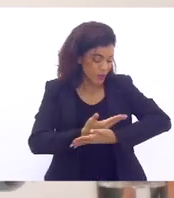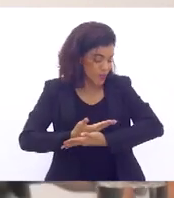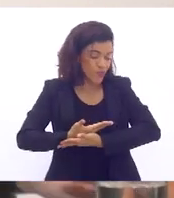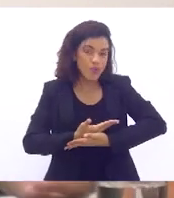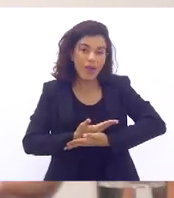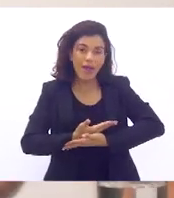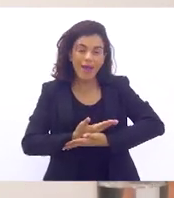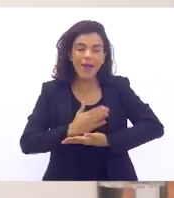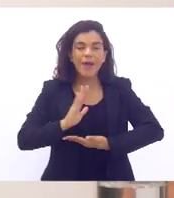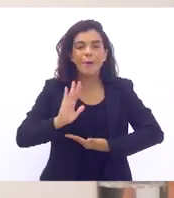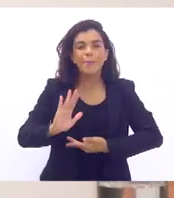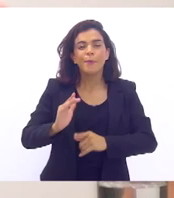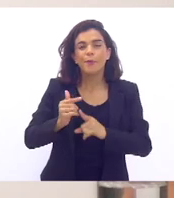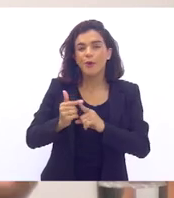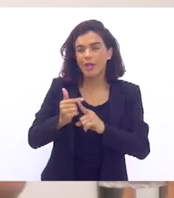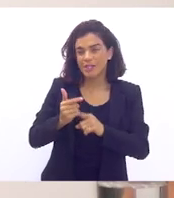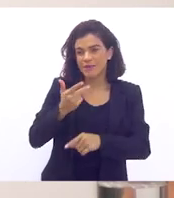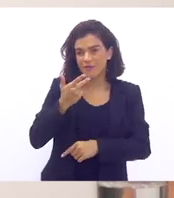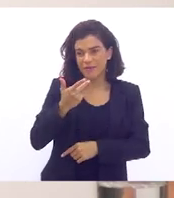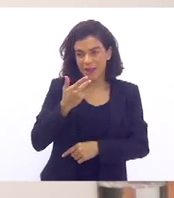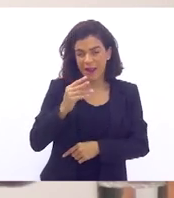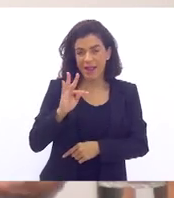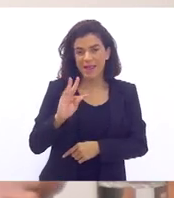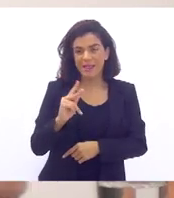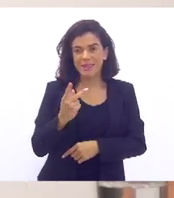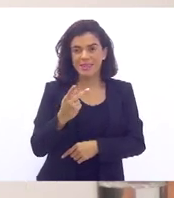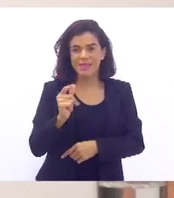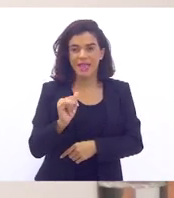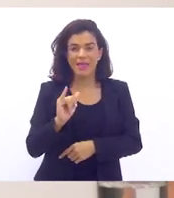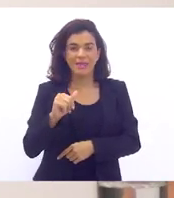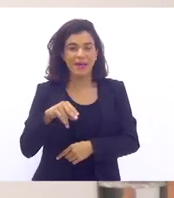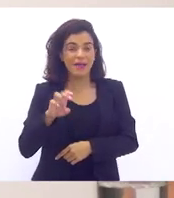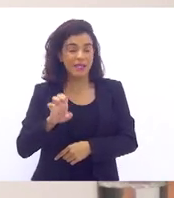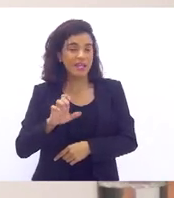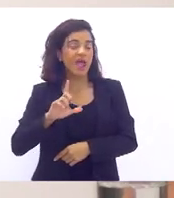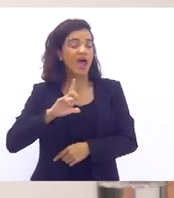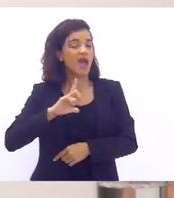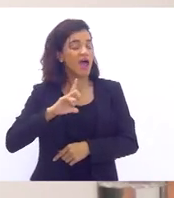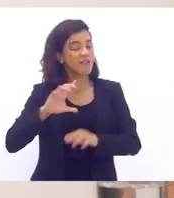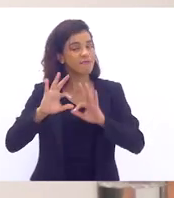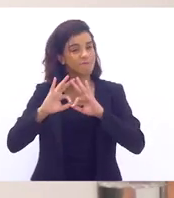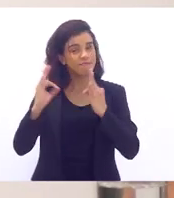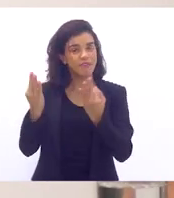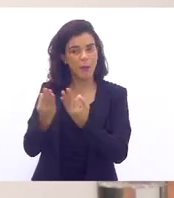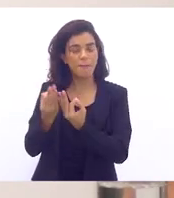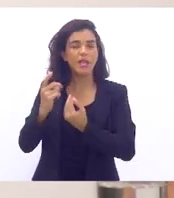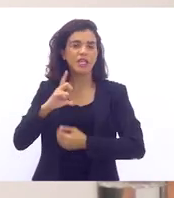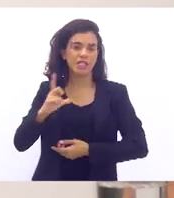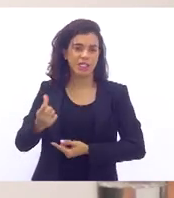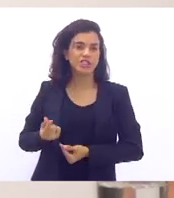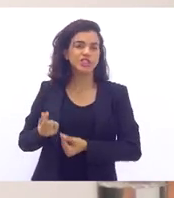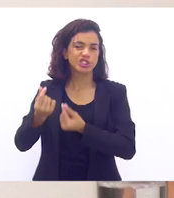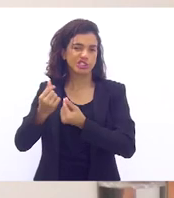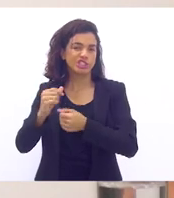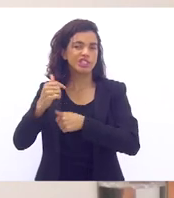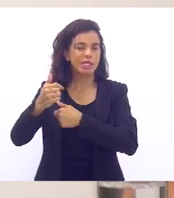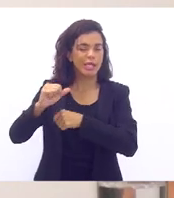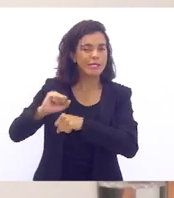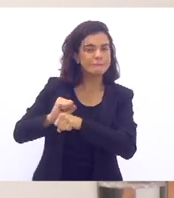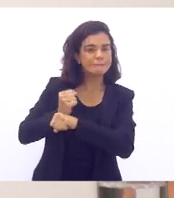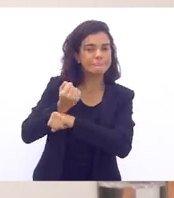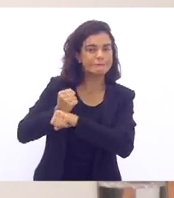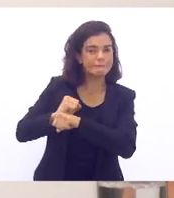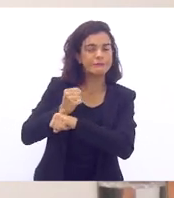Taiane que é uma vende uma família de classe média que Aos Trancos e Barrancos vai cuidando do filho mas a gente tem